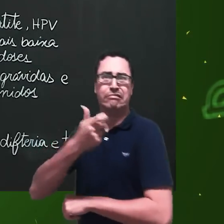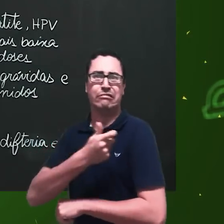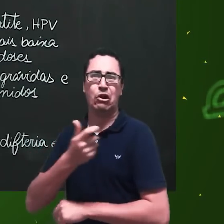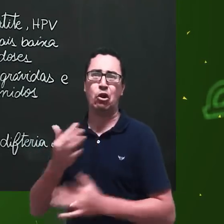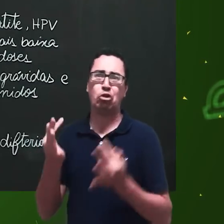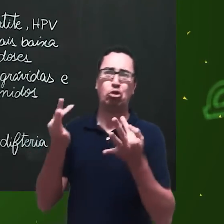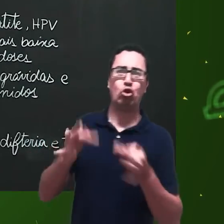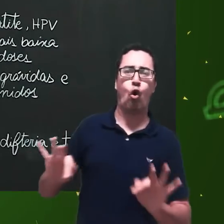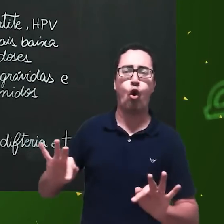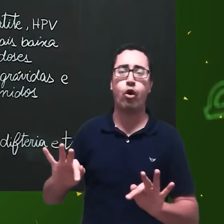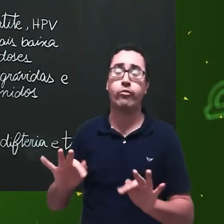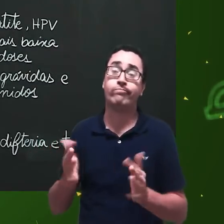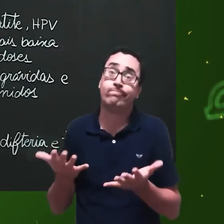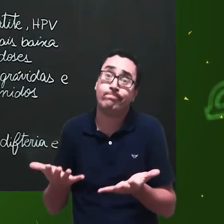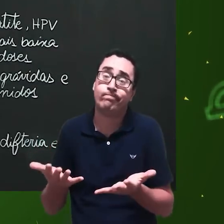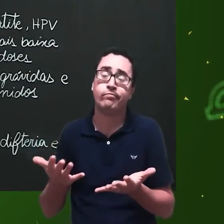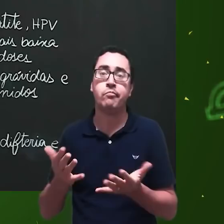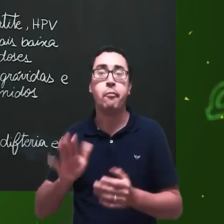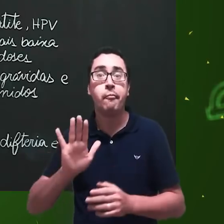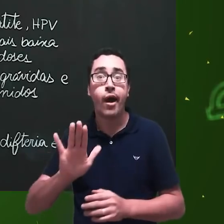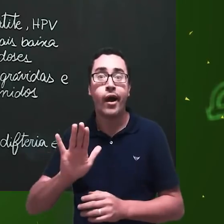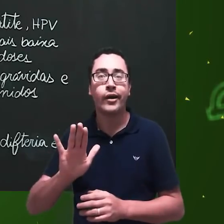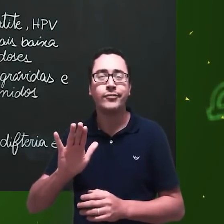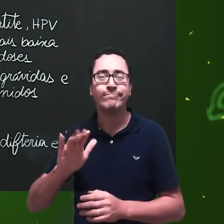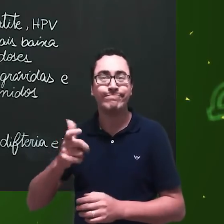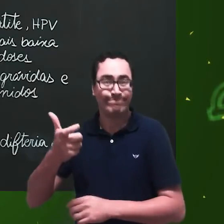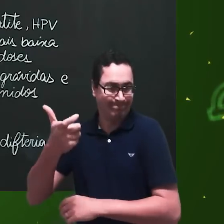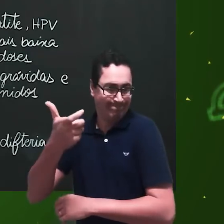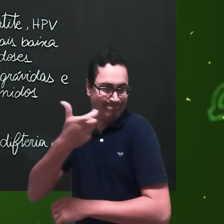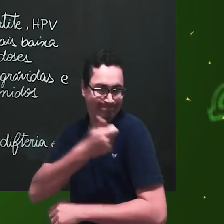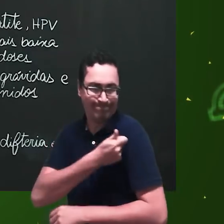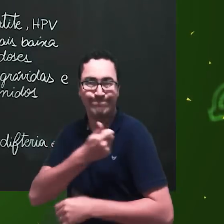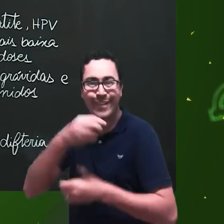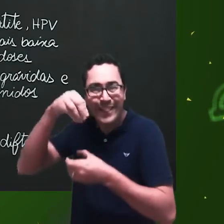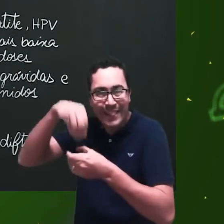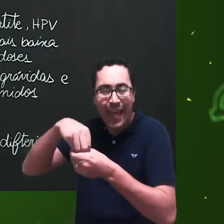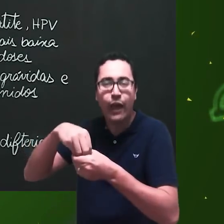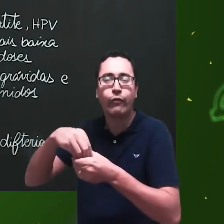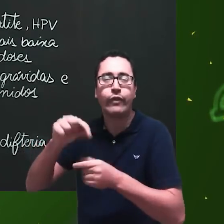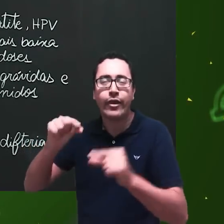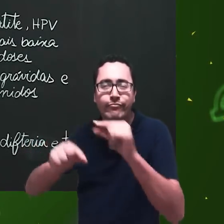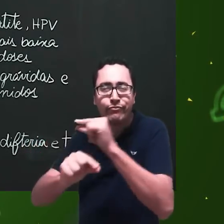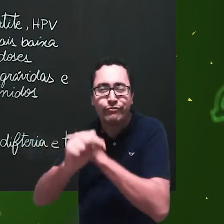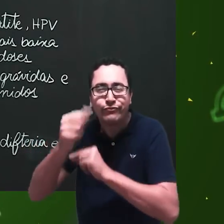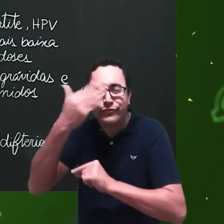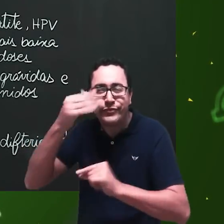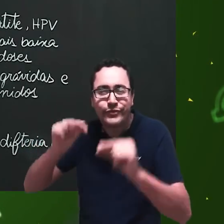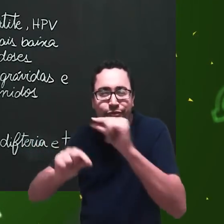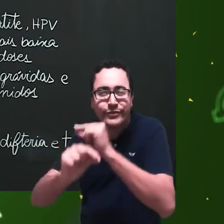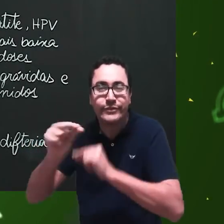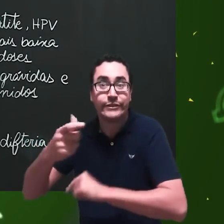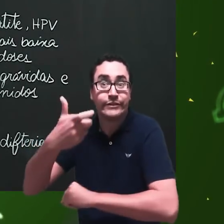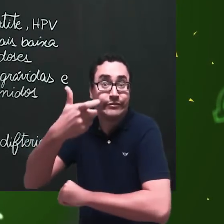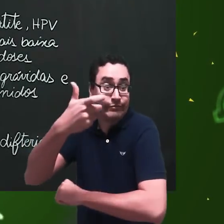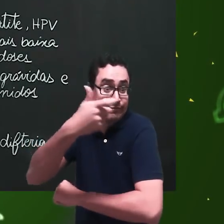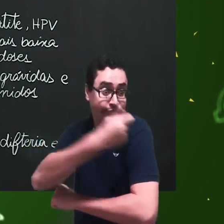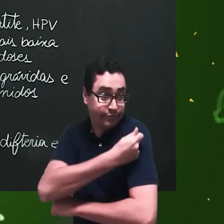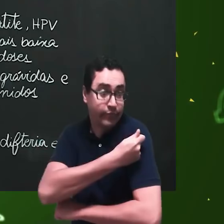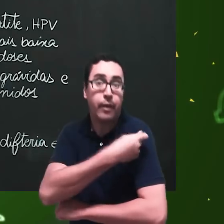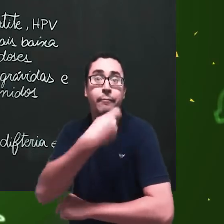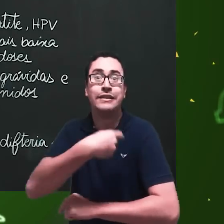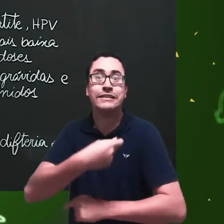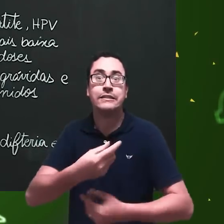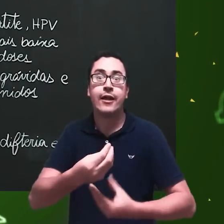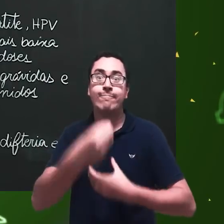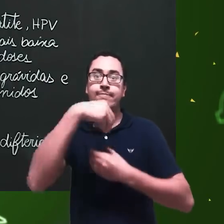questão? Esse micro-organismo ou essa parte dele, essa proteína, ela precisa ser inserida na nossa corrente